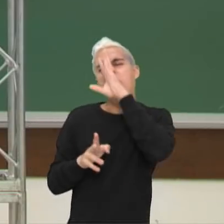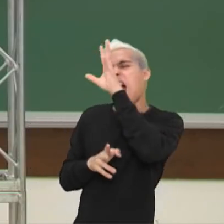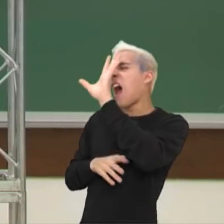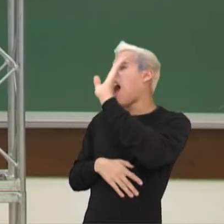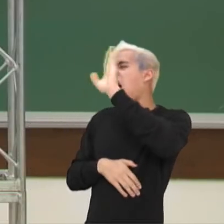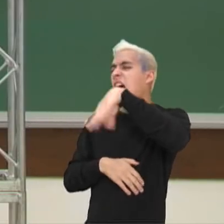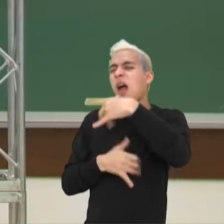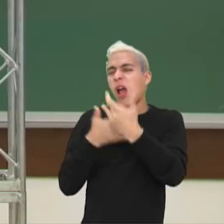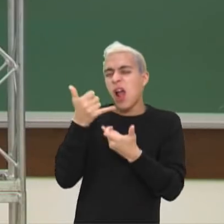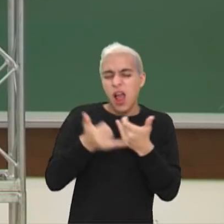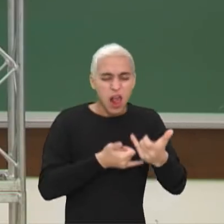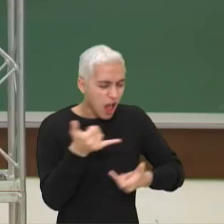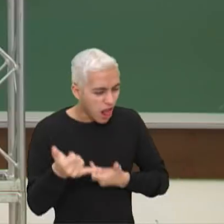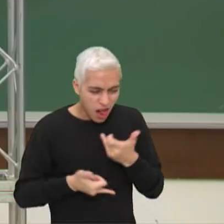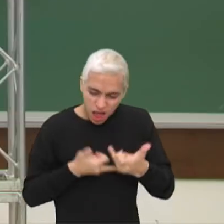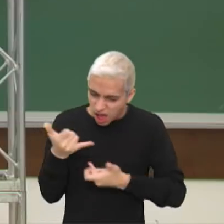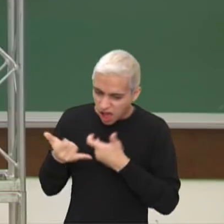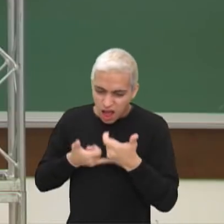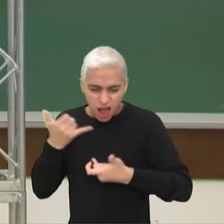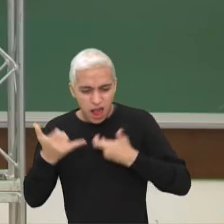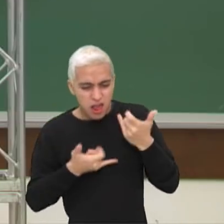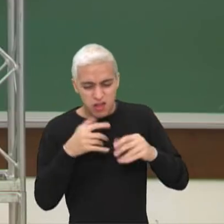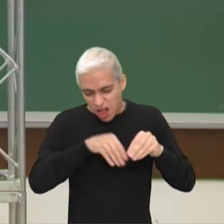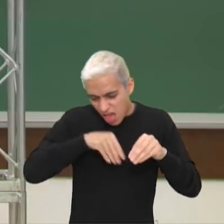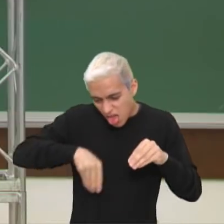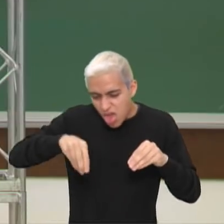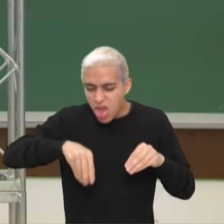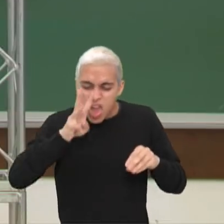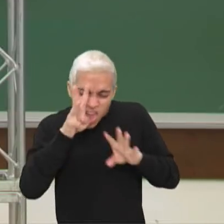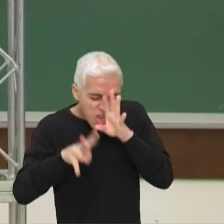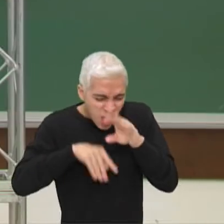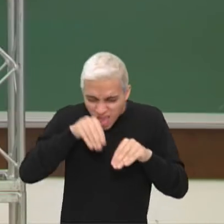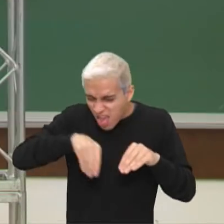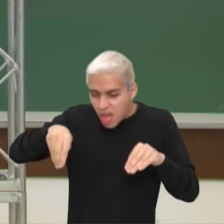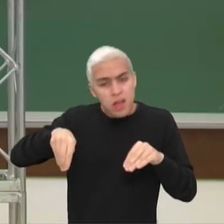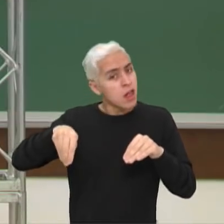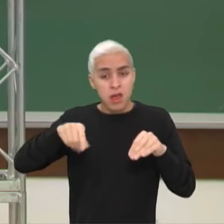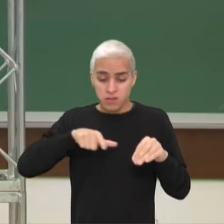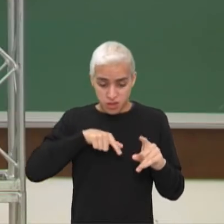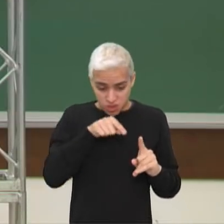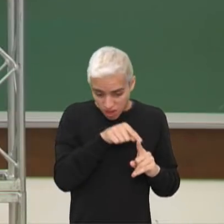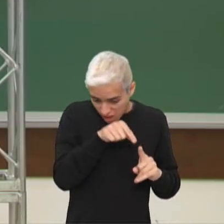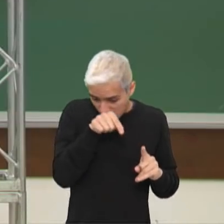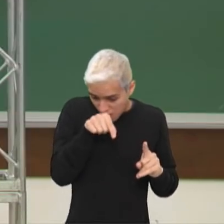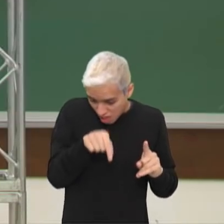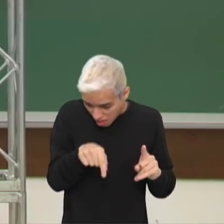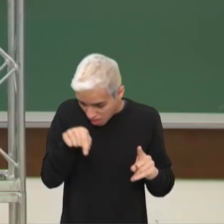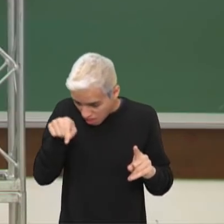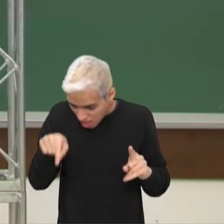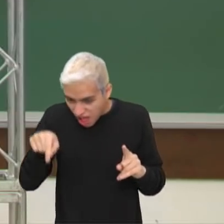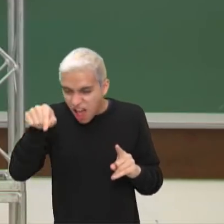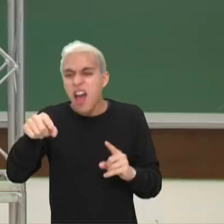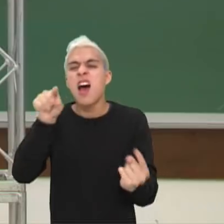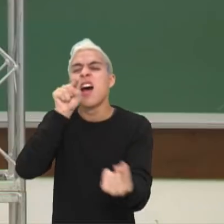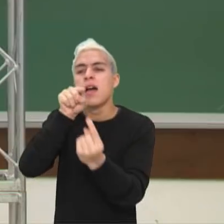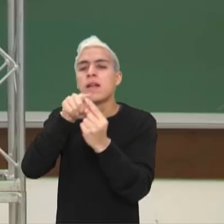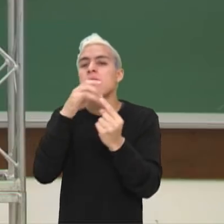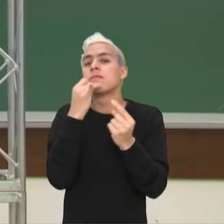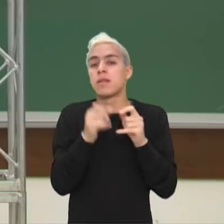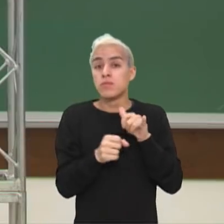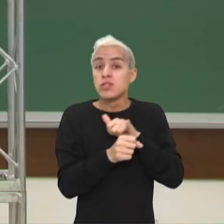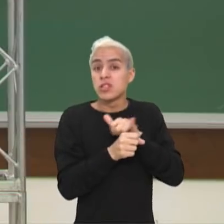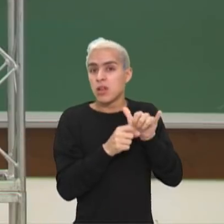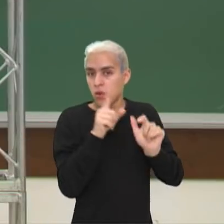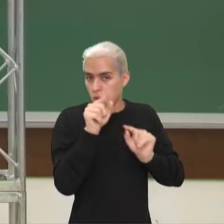só por pular casas. Não vai ser assim. Ele vai ter um objetivo final. Então, ou o jogo de estratégia, eu vou chegar no final